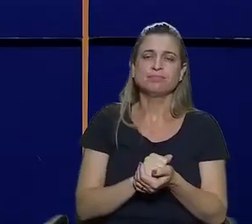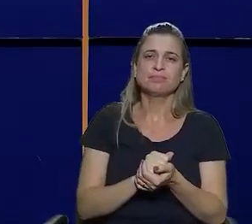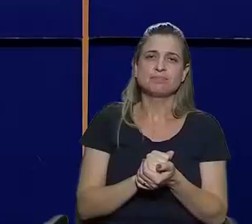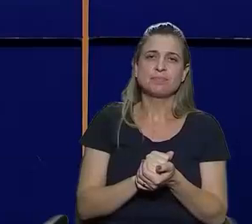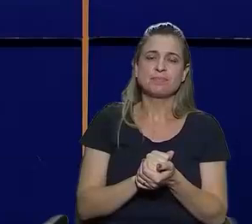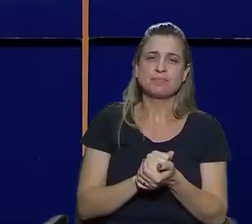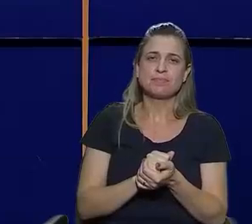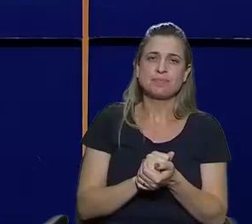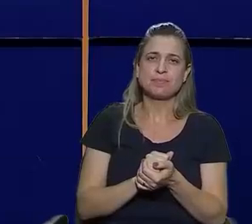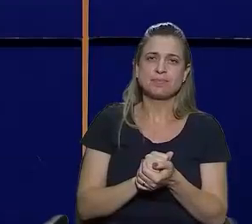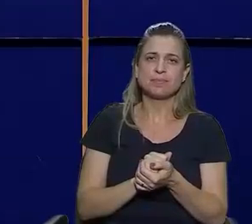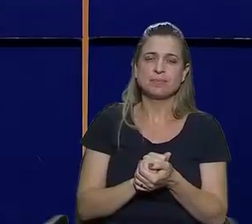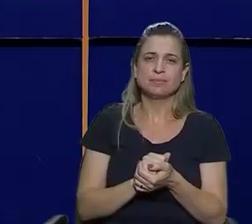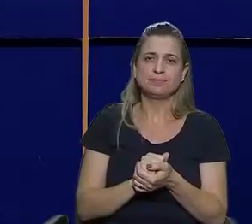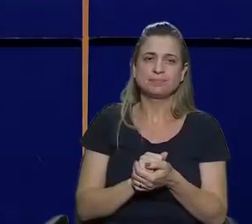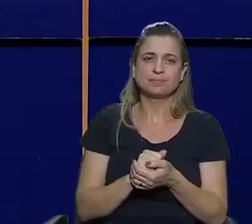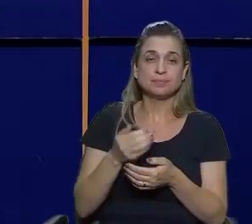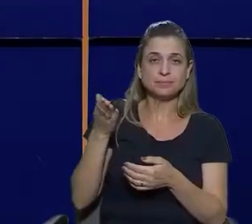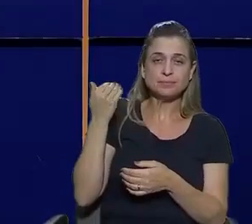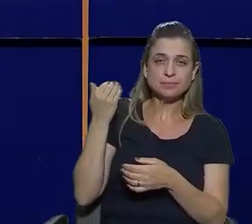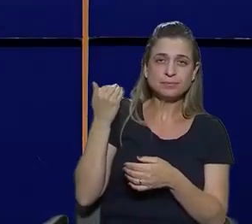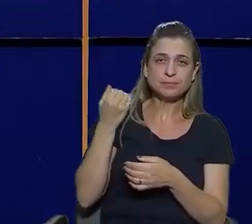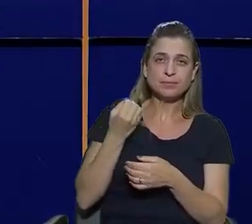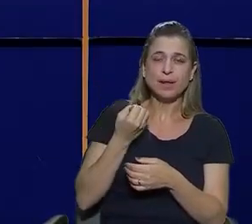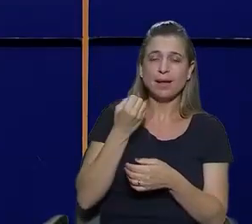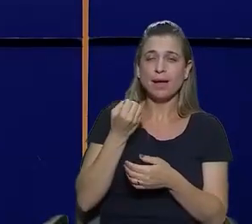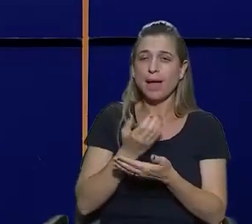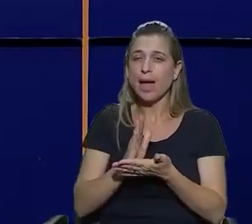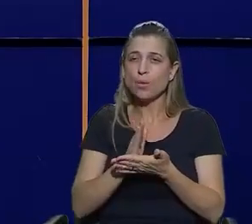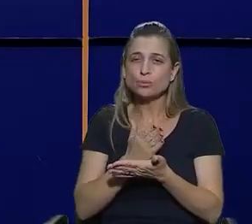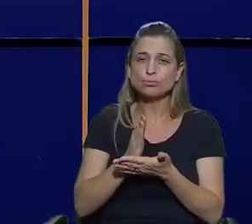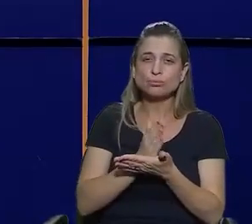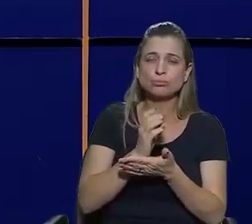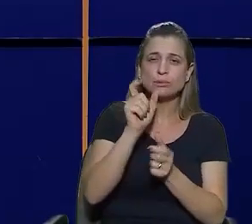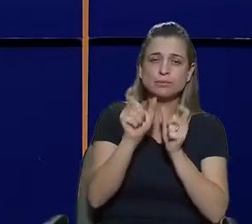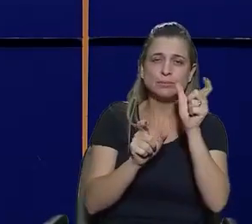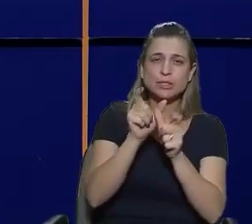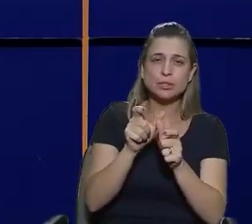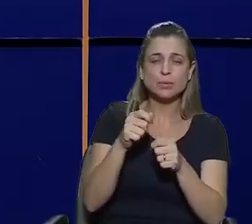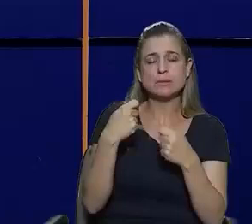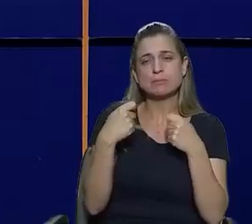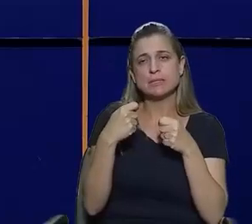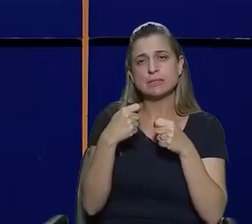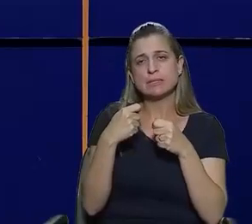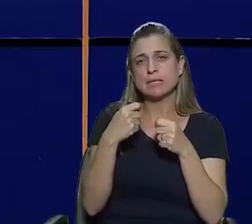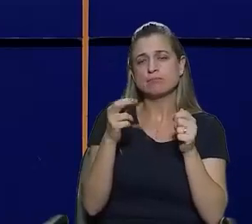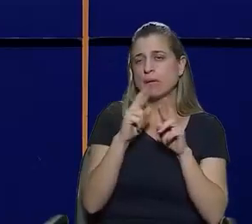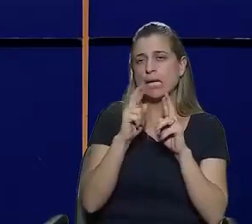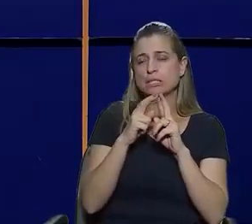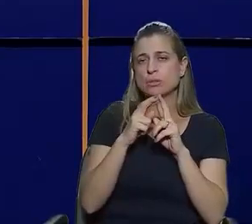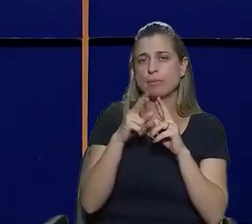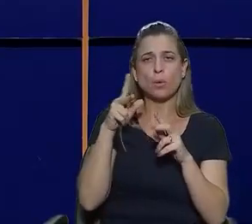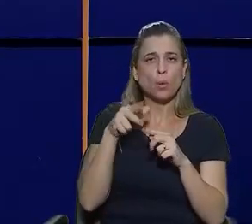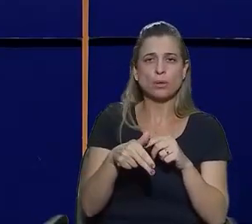anos, assim, algumas pessoas eu tive que simplesmente cortar relações, porque eu era